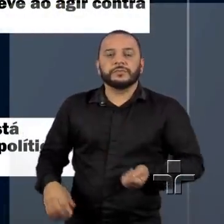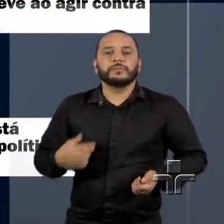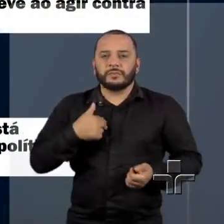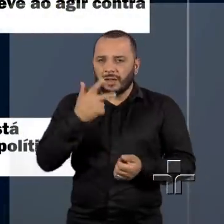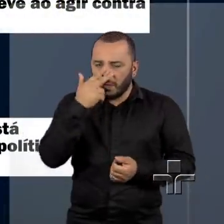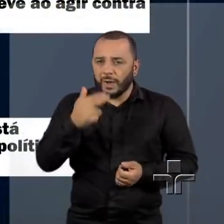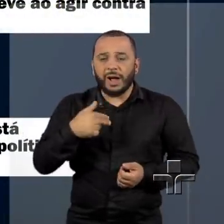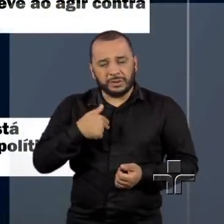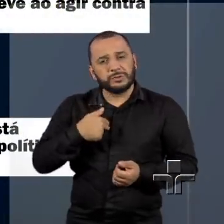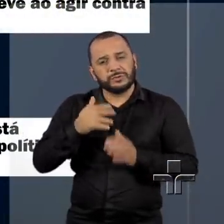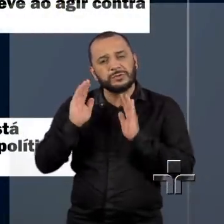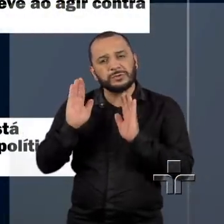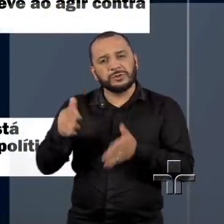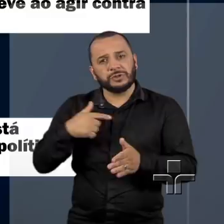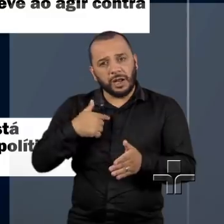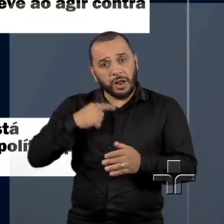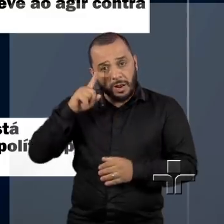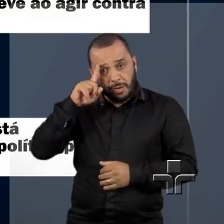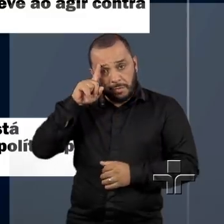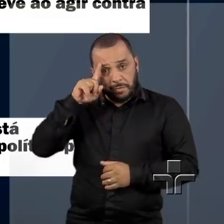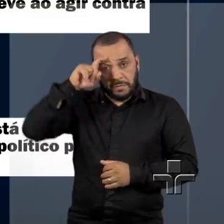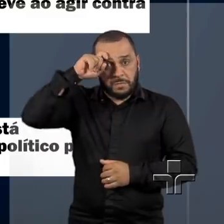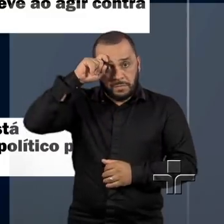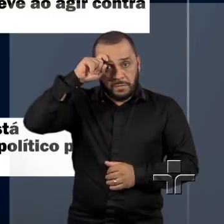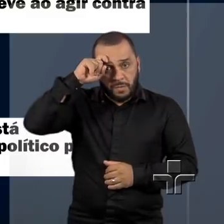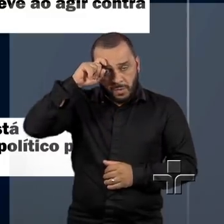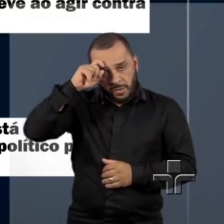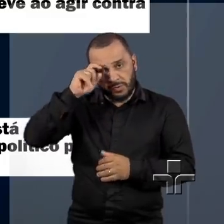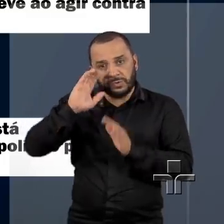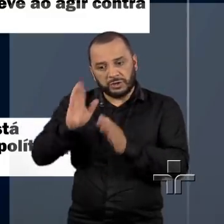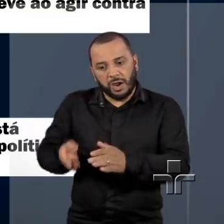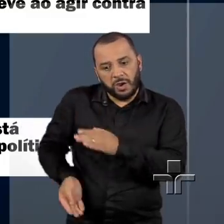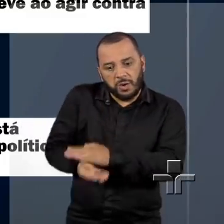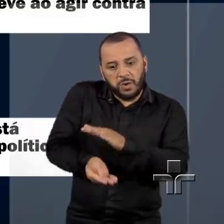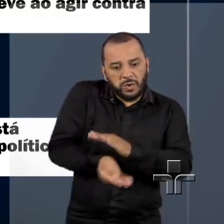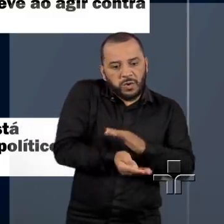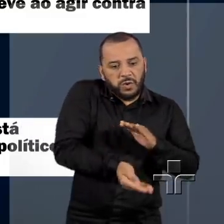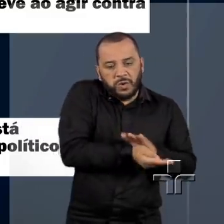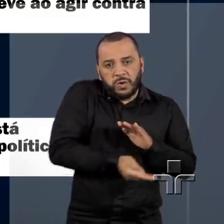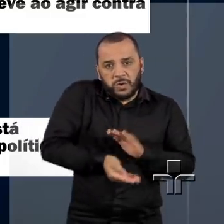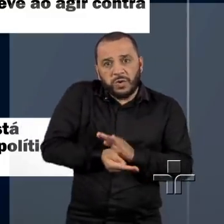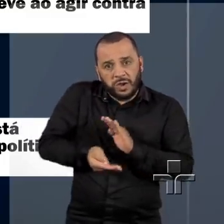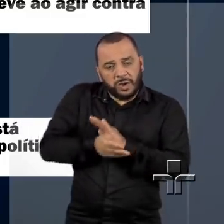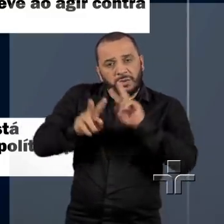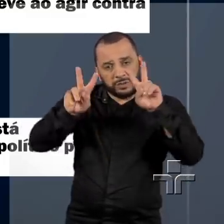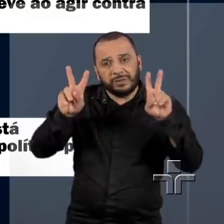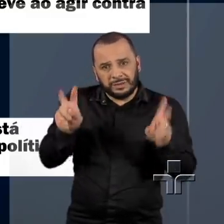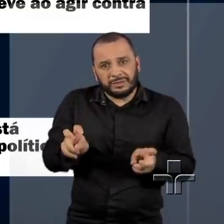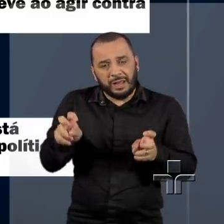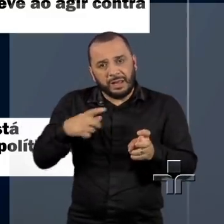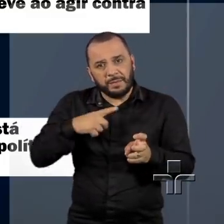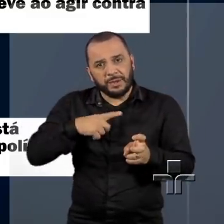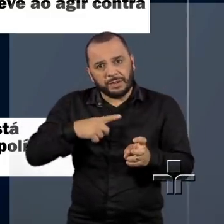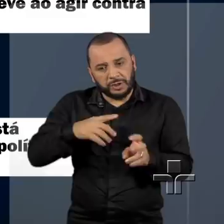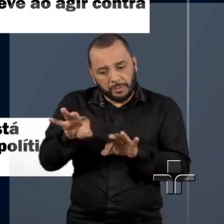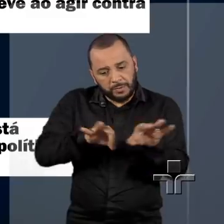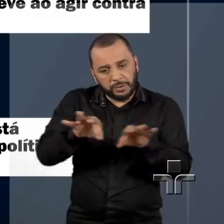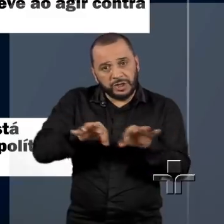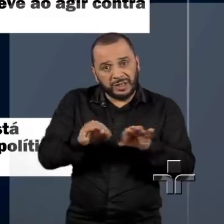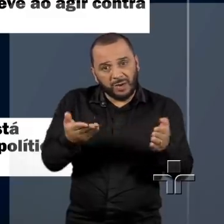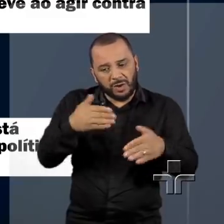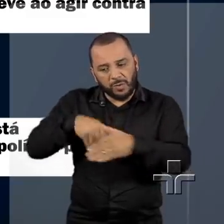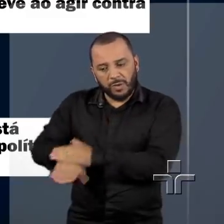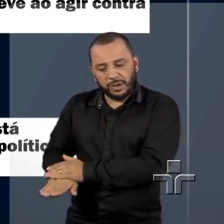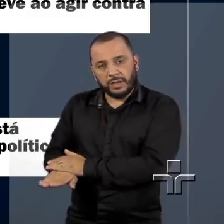pacote anticorrupção do Moro vai para a gaveta depois dessa prisão. O Edi Pérez diz: gostaria que o